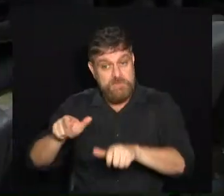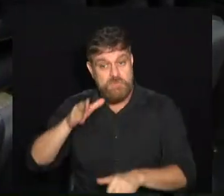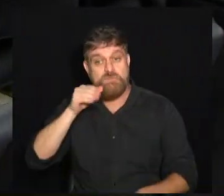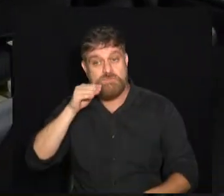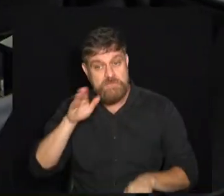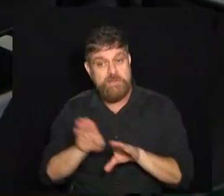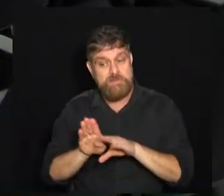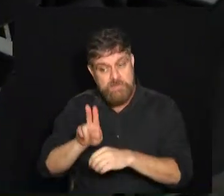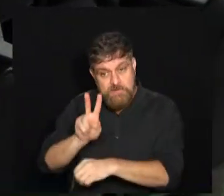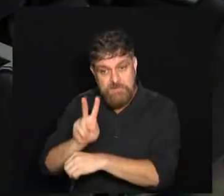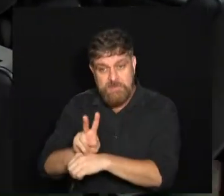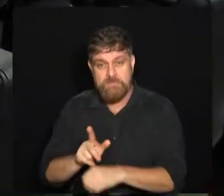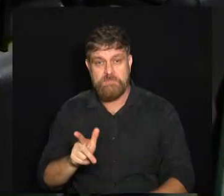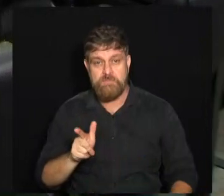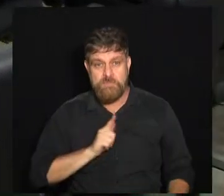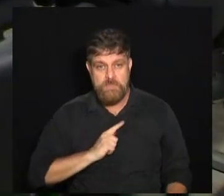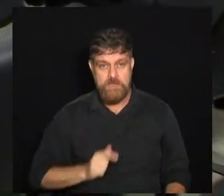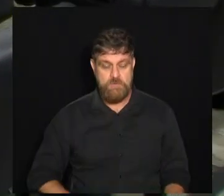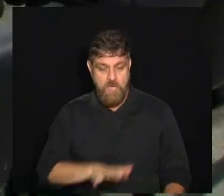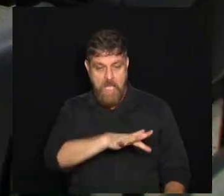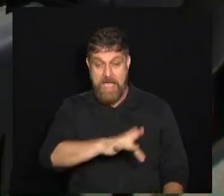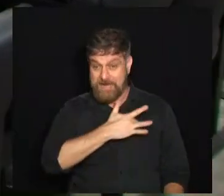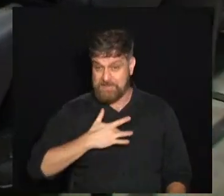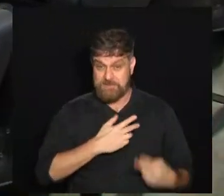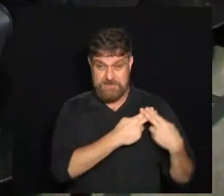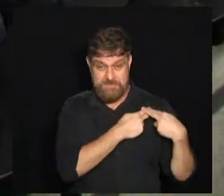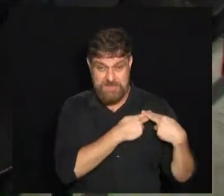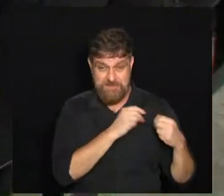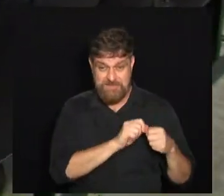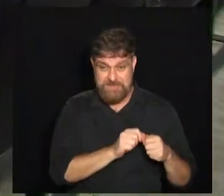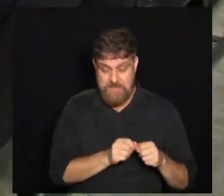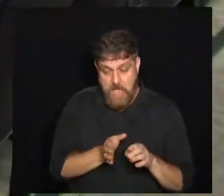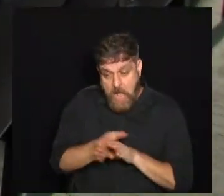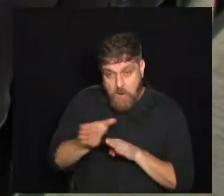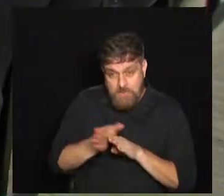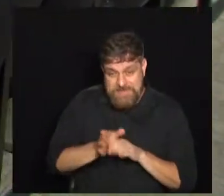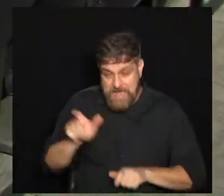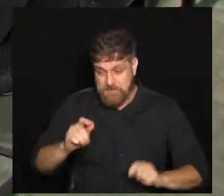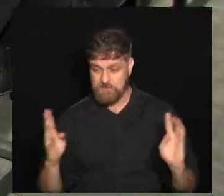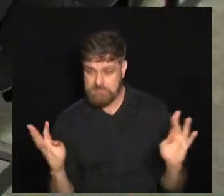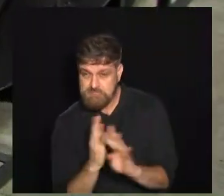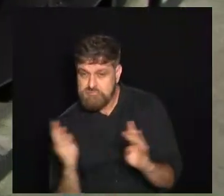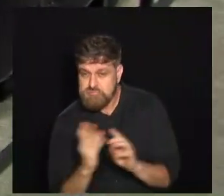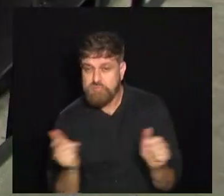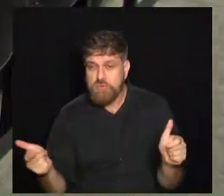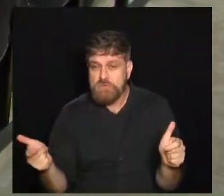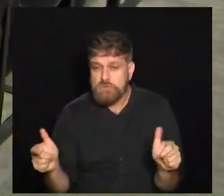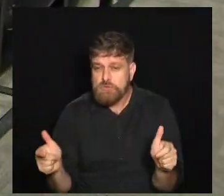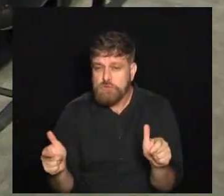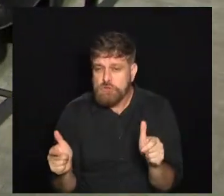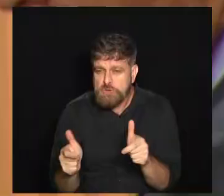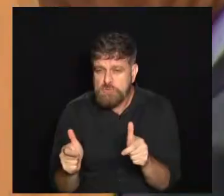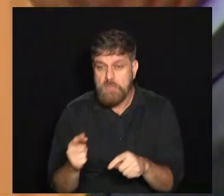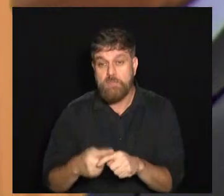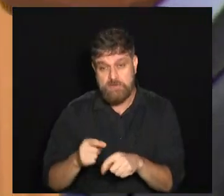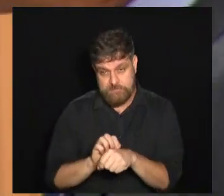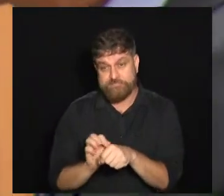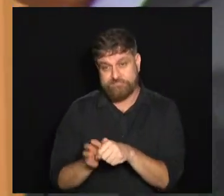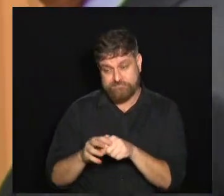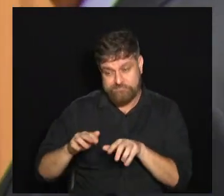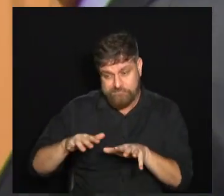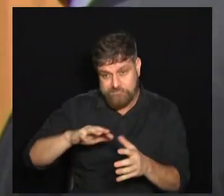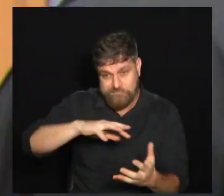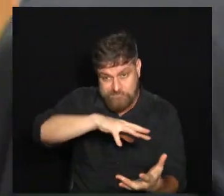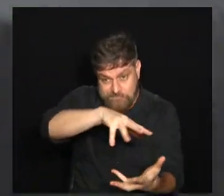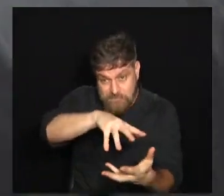Com a recomendação das autoridades de saúde para diminuir a circulação de pessoas pela cidade diante da pandemia de coronavírus, o